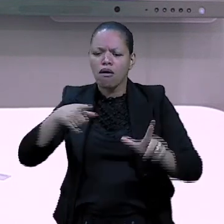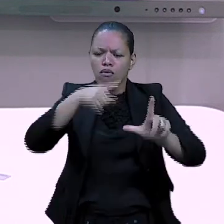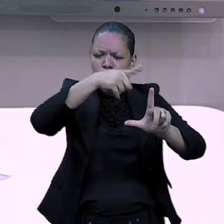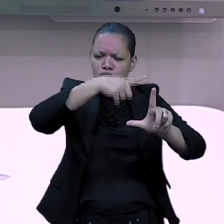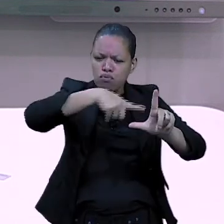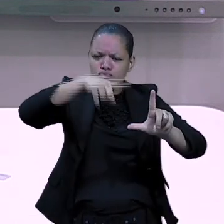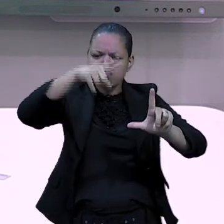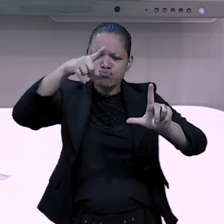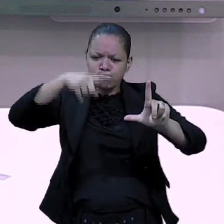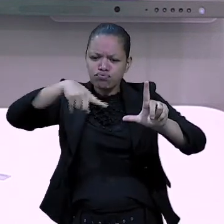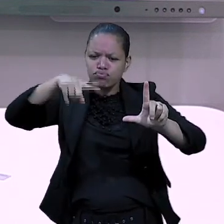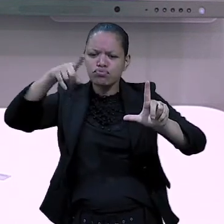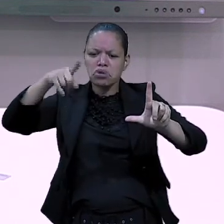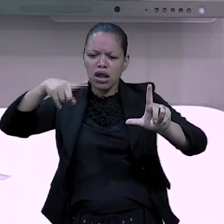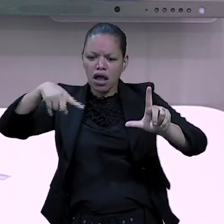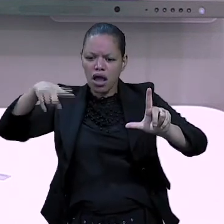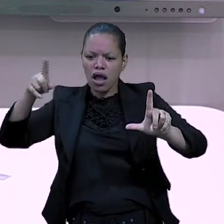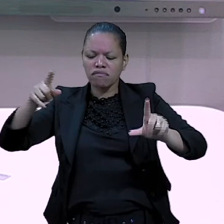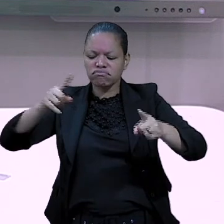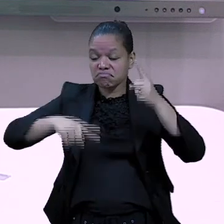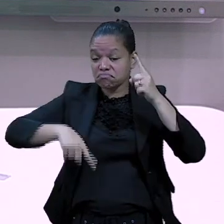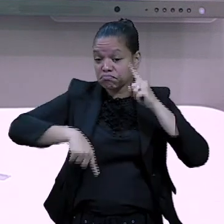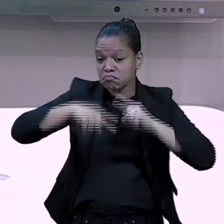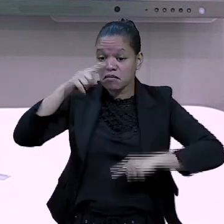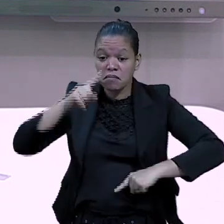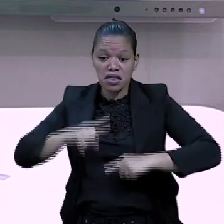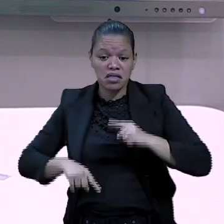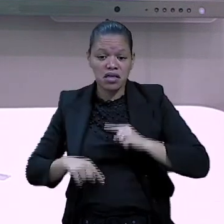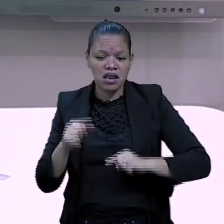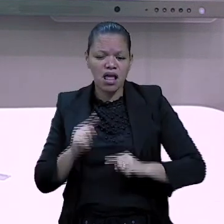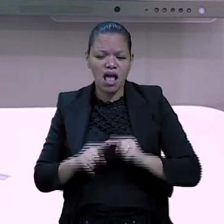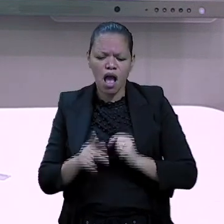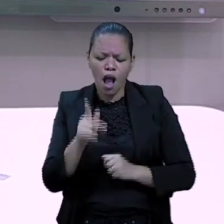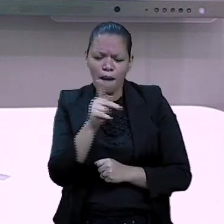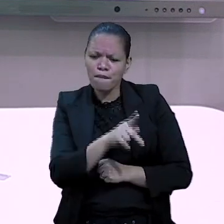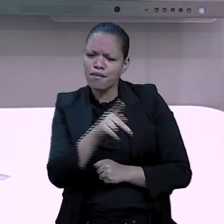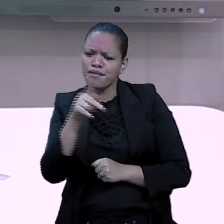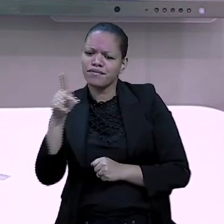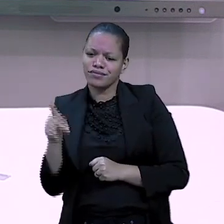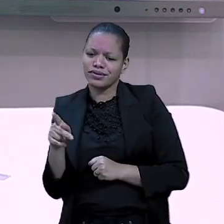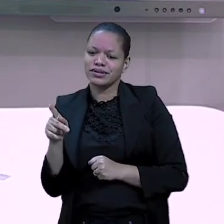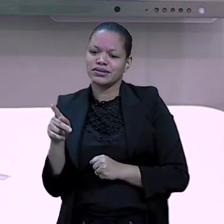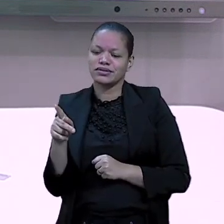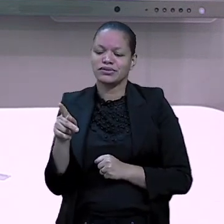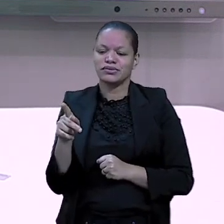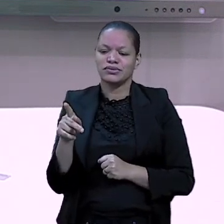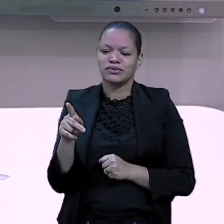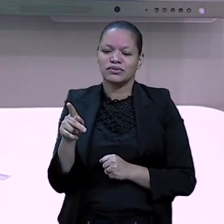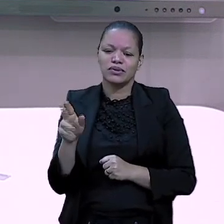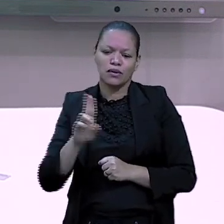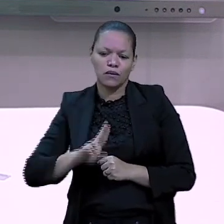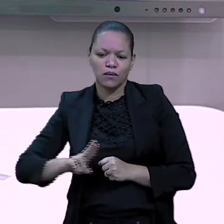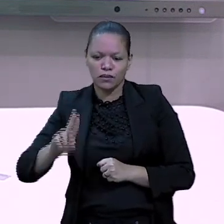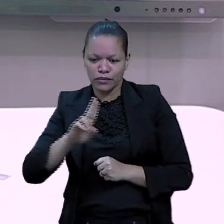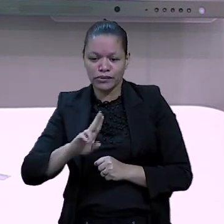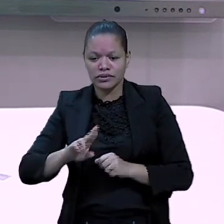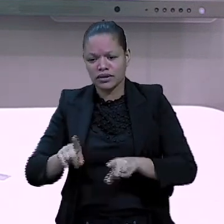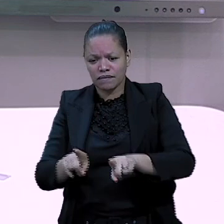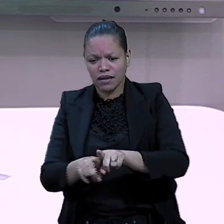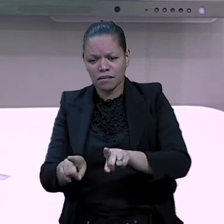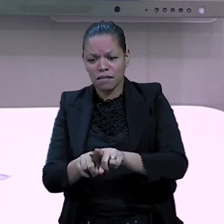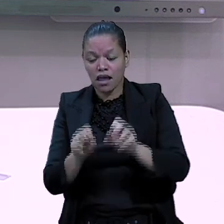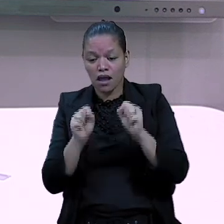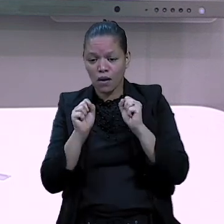professora pedir. Então, esses materiais, como medidas de comprimento, auxiliam muito na sua atividade de matemática. Não deixem